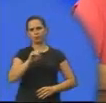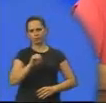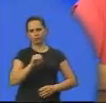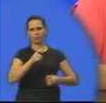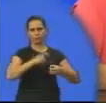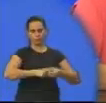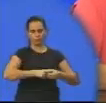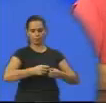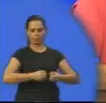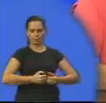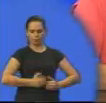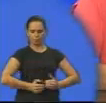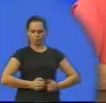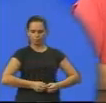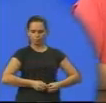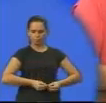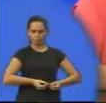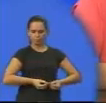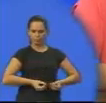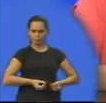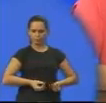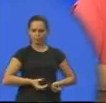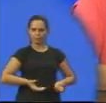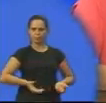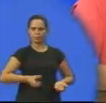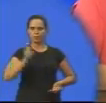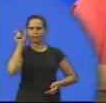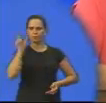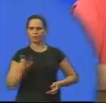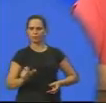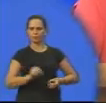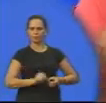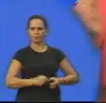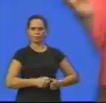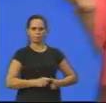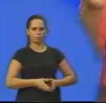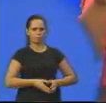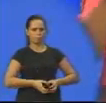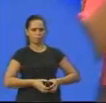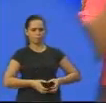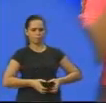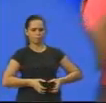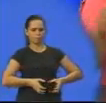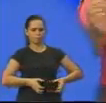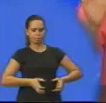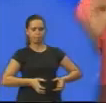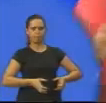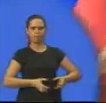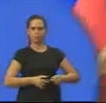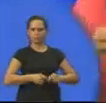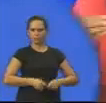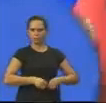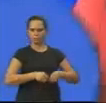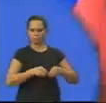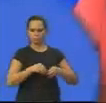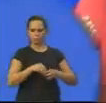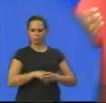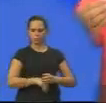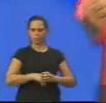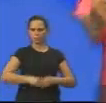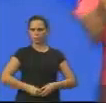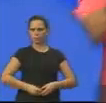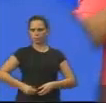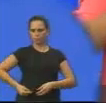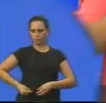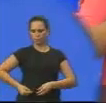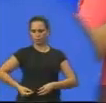partir de qual se desenvolverá o sujeito humano, o ser humano. O zigoto vai descer, não é? Tem a fecundação na trompa,